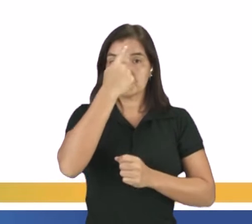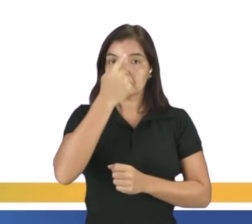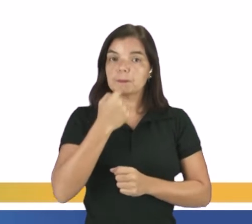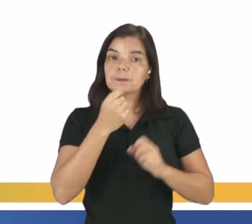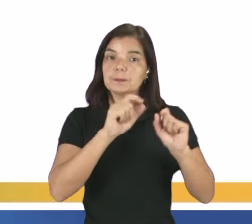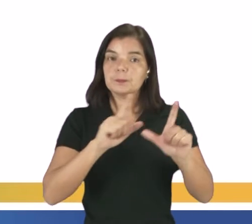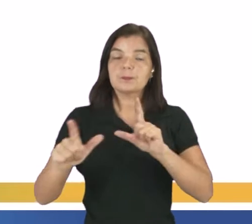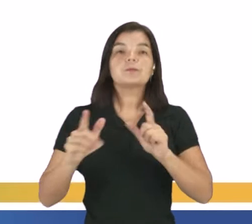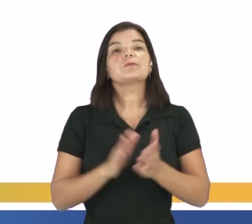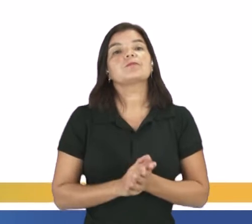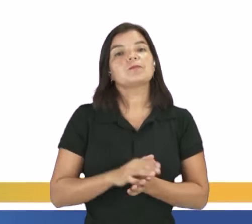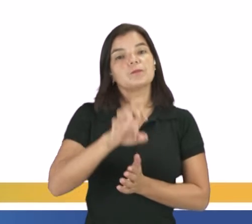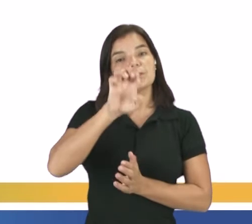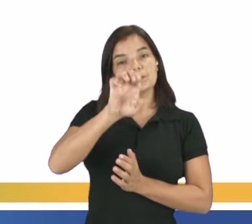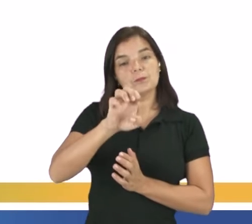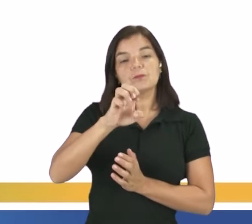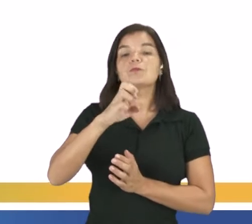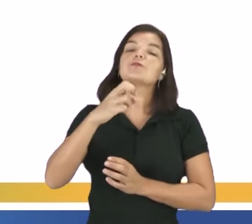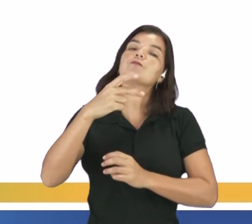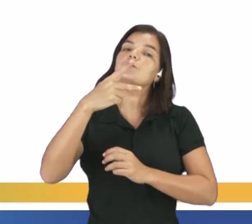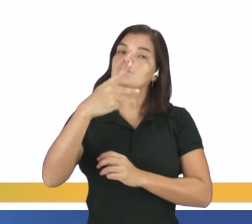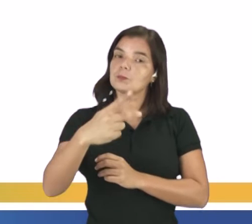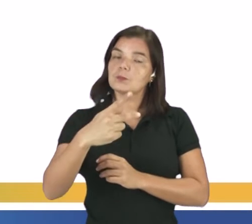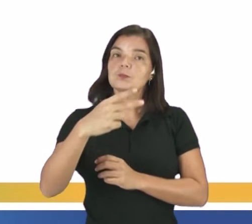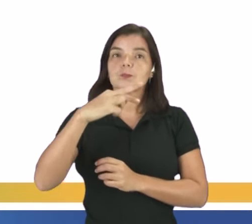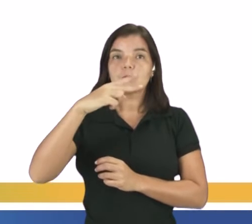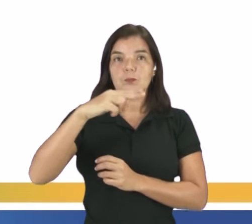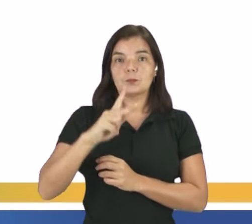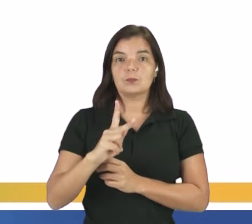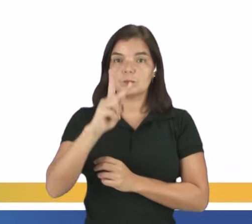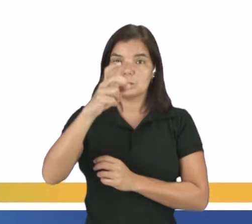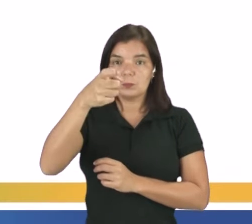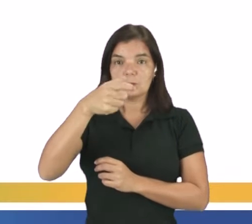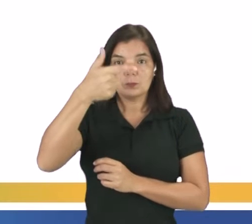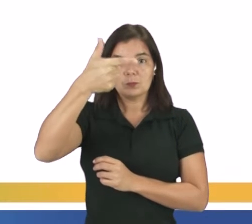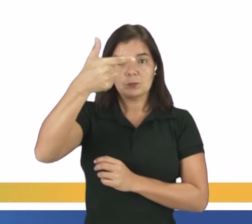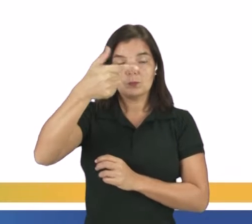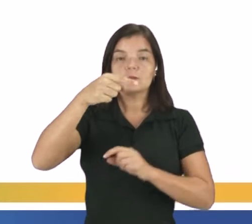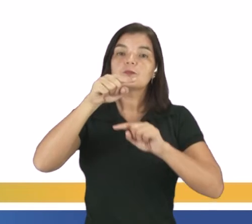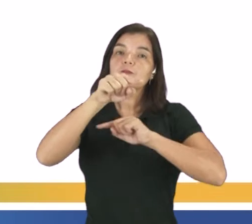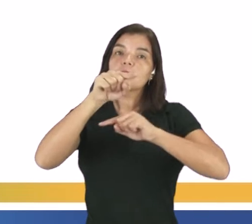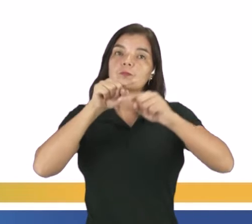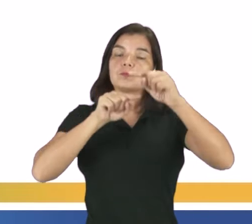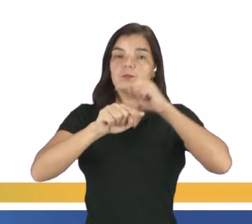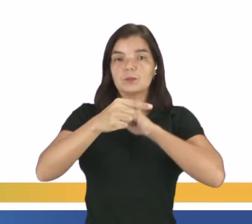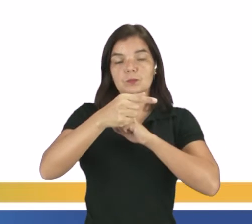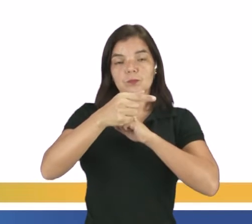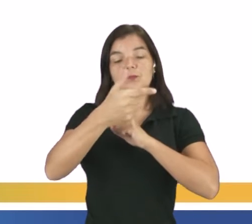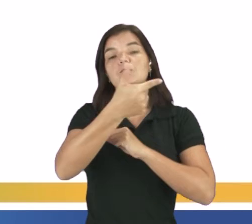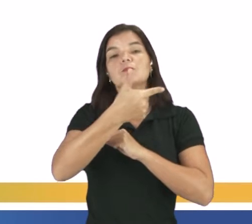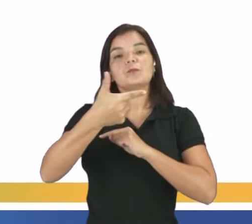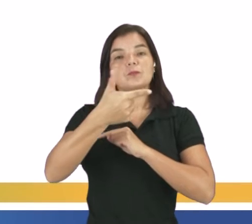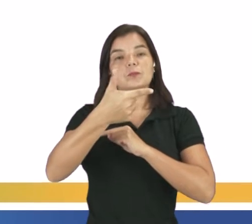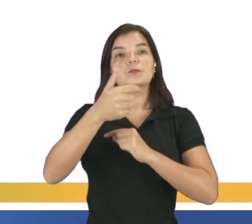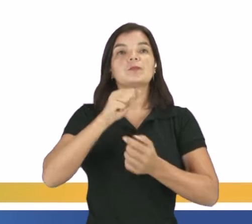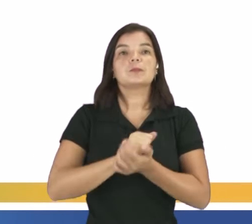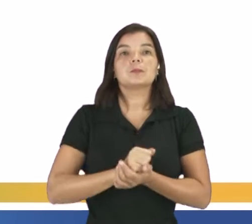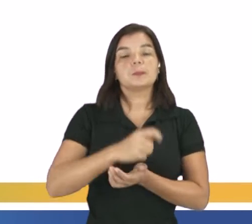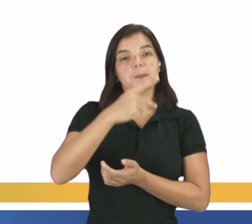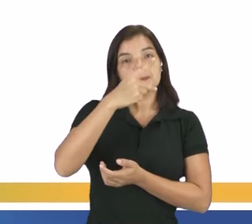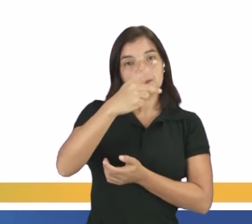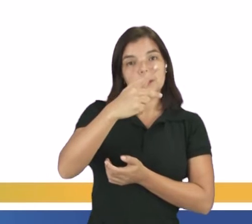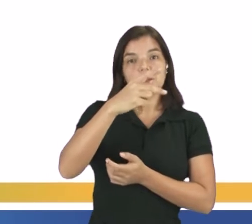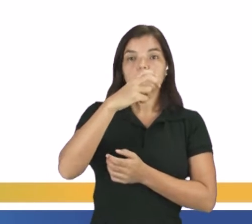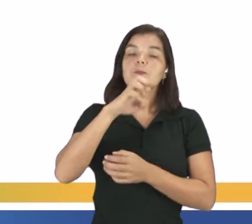telinha. Energia potencial é igual a kx² sobre 2. Onde EP significa